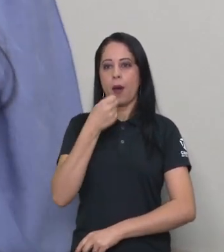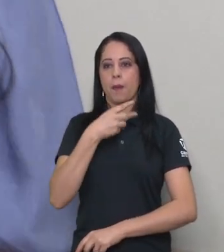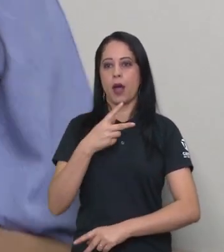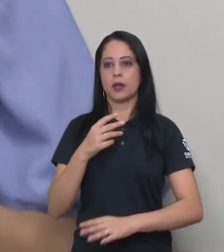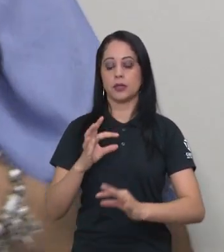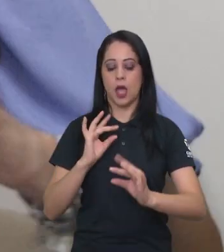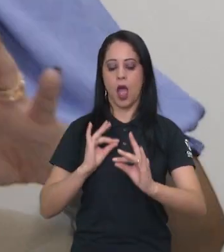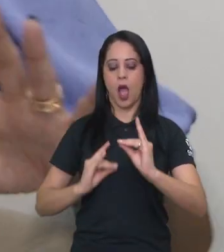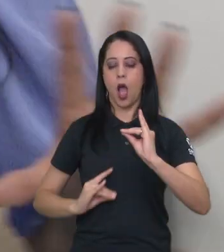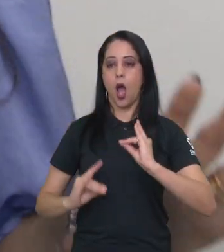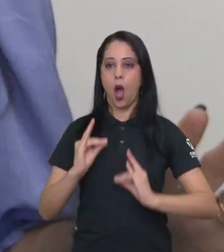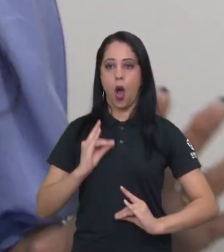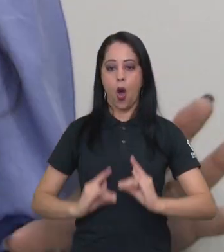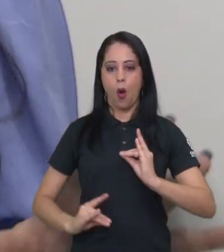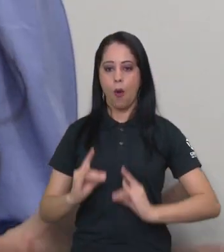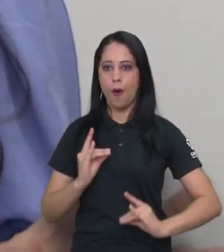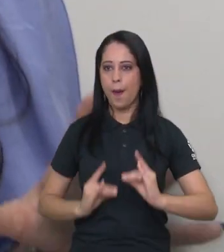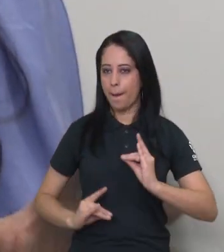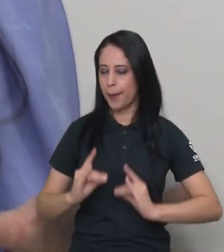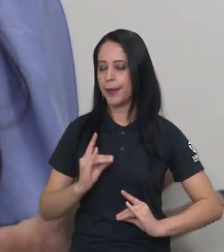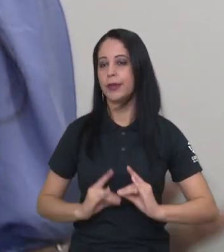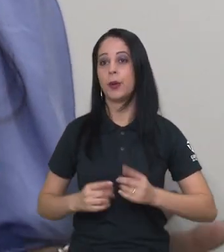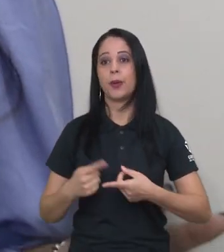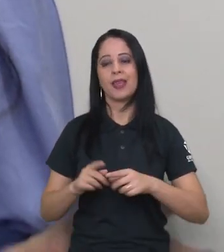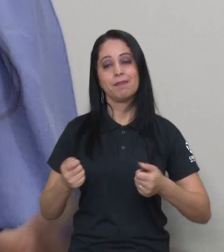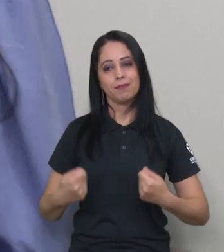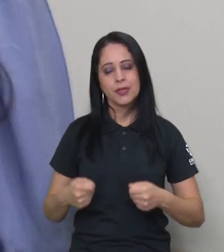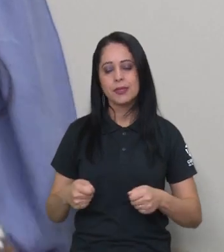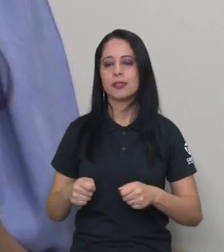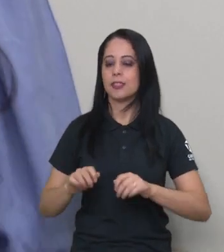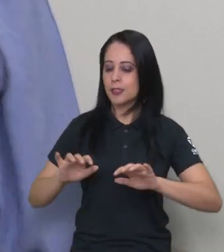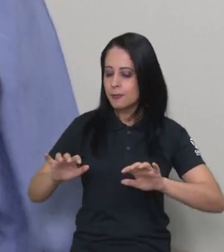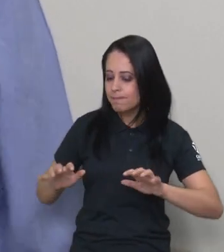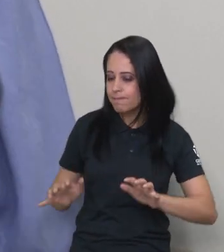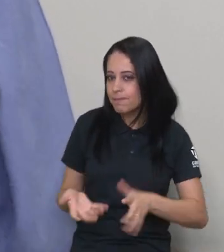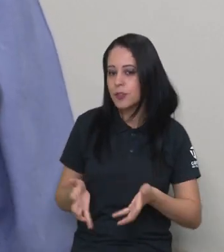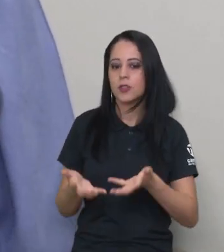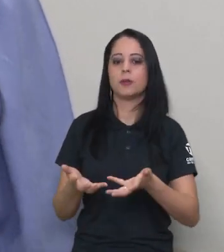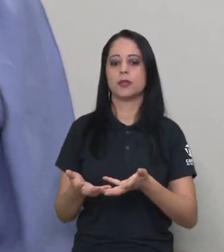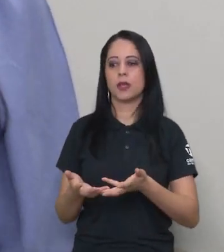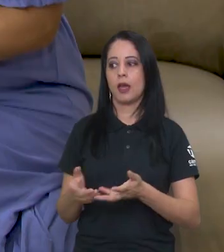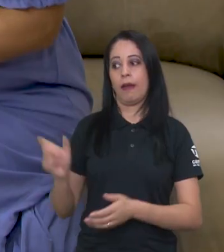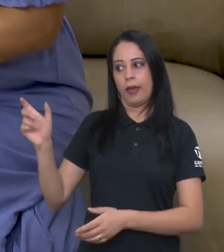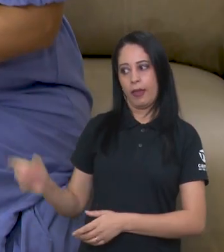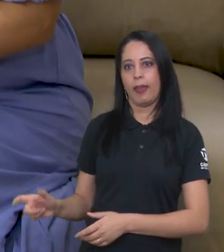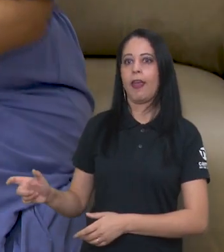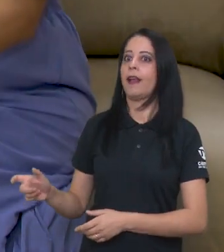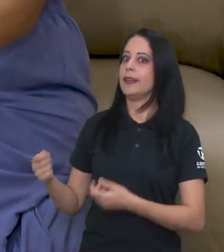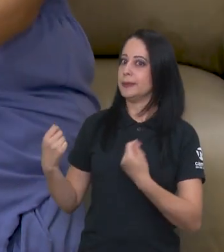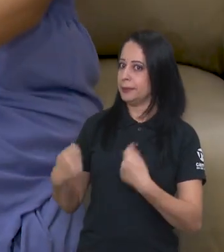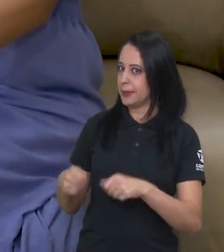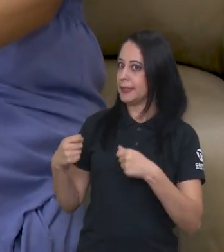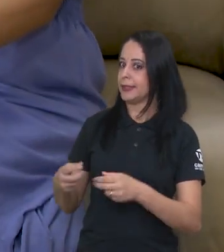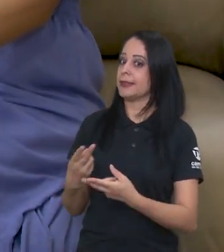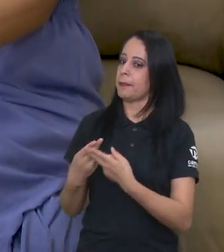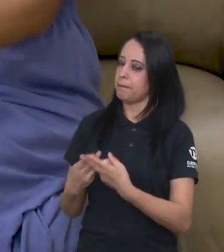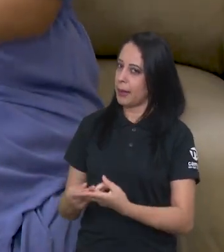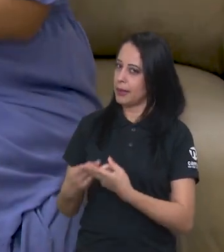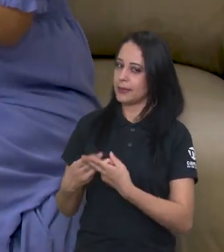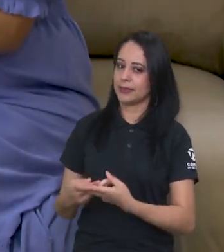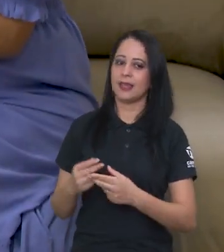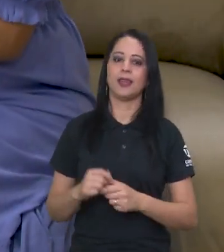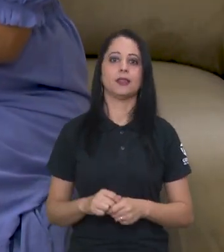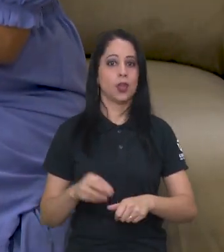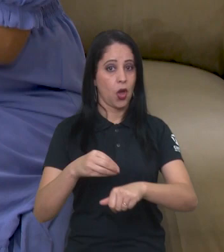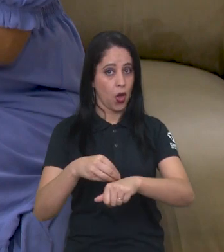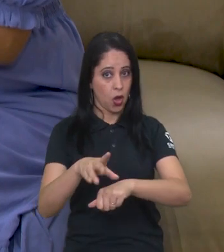tudo. Então a gente fica assim uma bomba mesmo, a mulher vira uma bomba e o marido tem que segurar a barra, porque tem que ficar ali do ladinho. Tem. Então fica até a